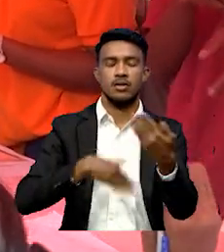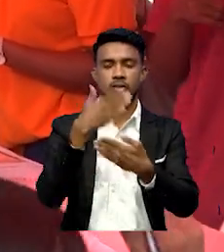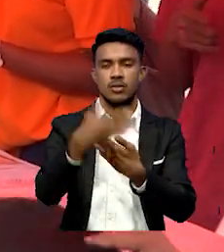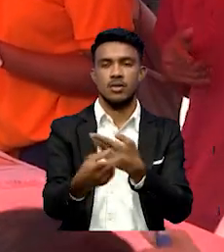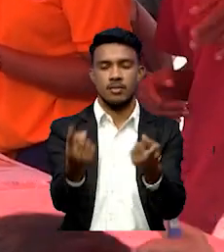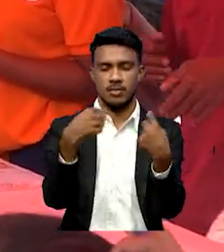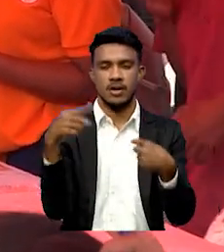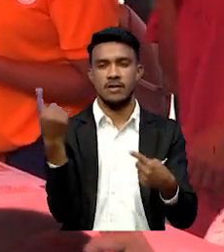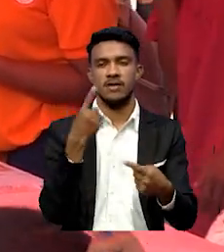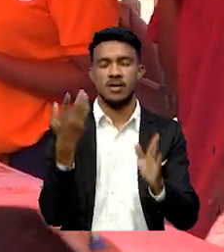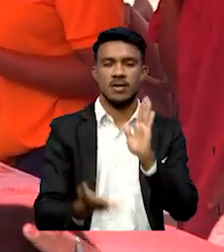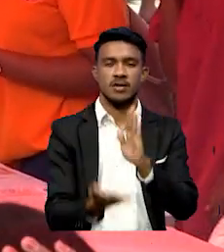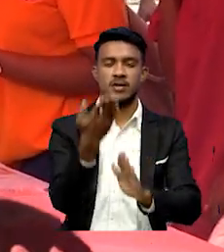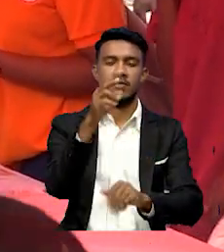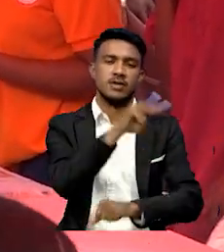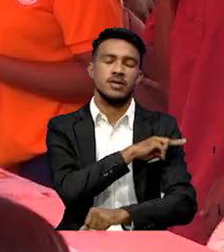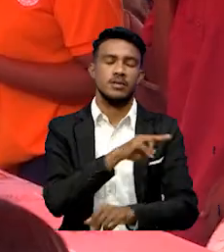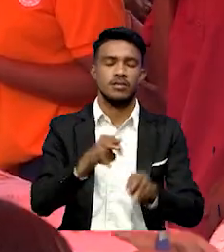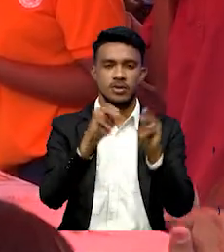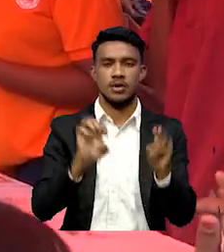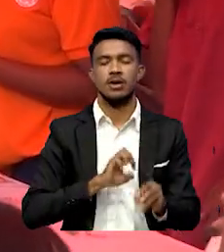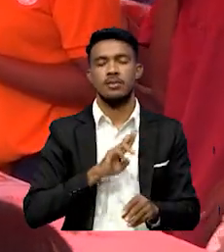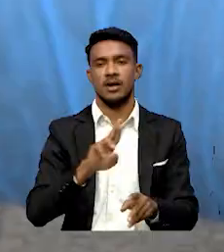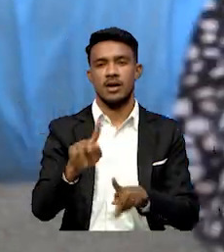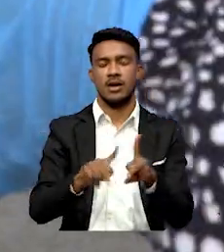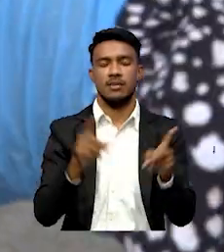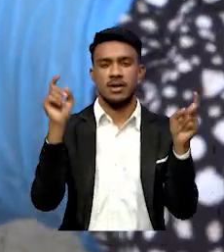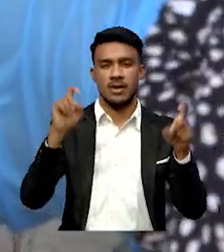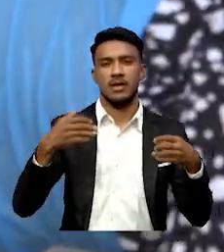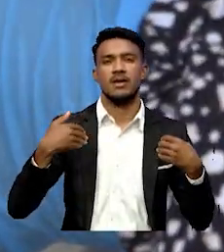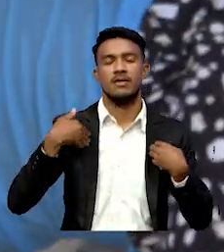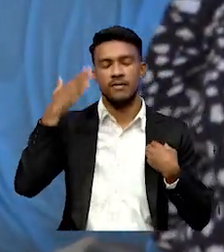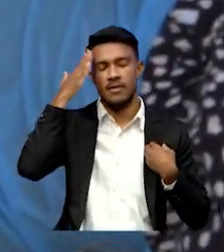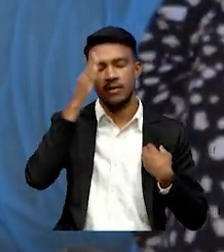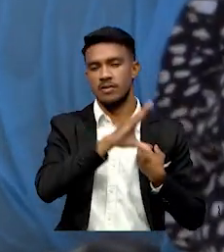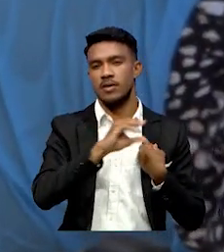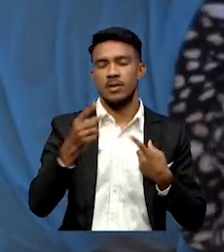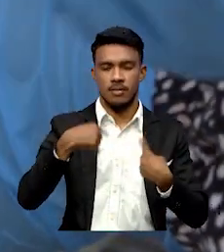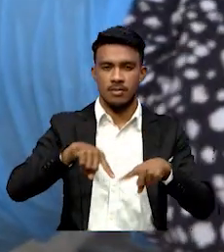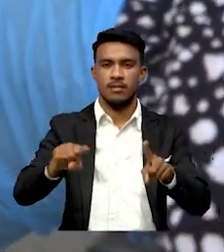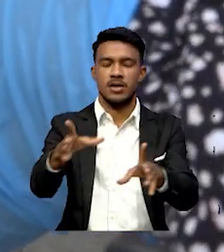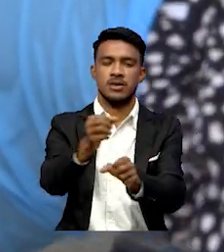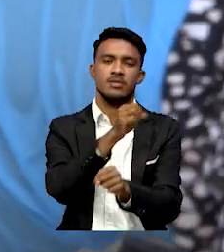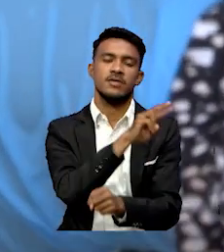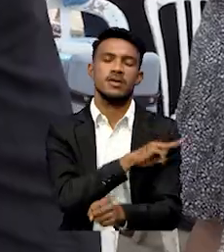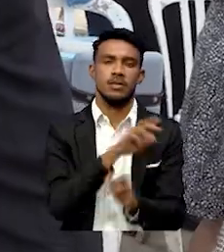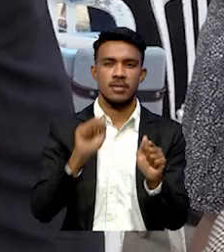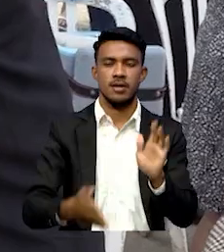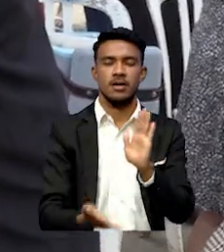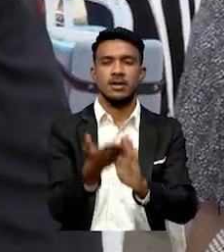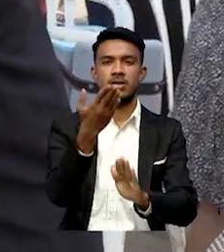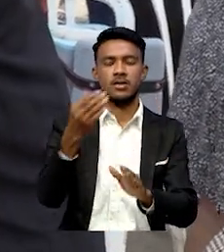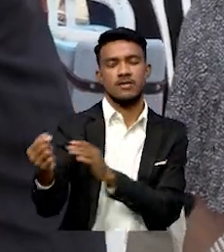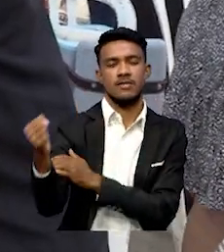sai cobertura vacina em município Ermeira, cidadão sira tem que a consciência, basimo vacina, não é bela sai